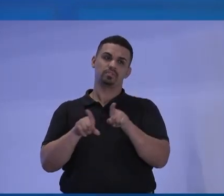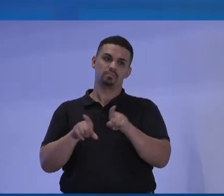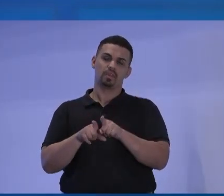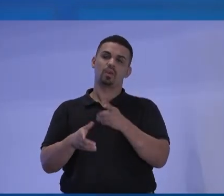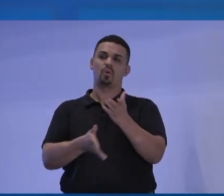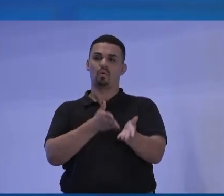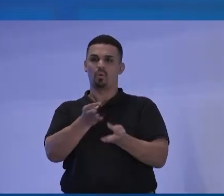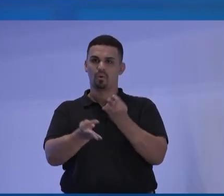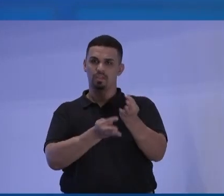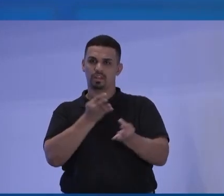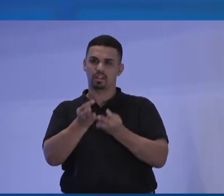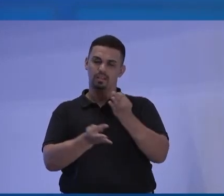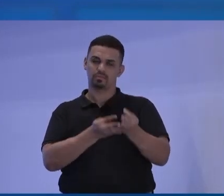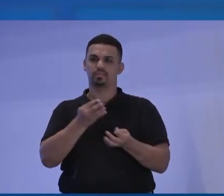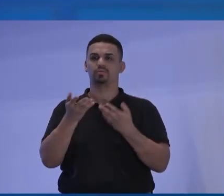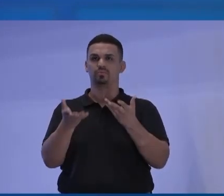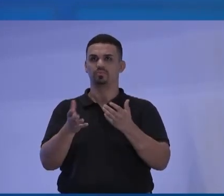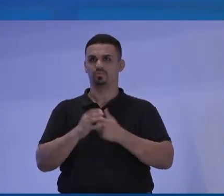com imunossupressores.